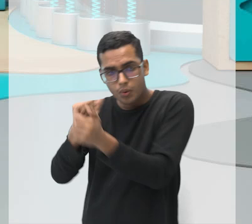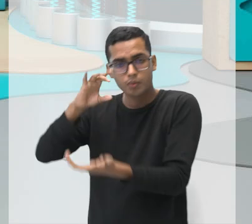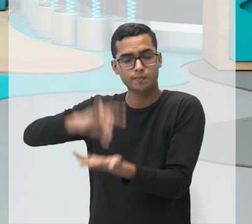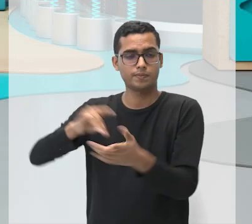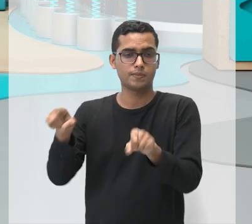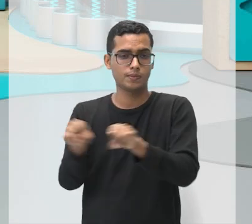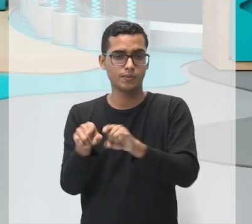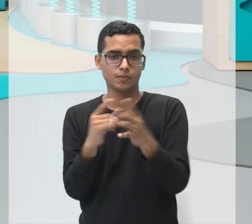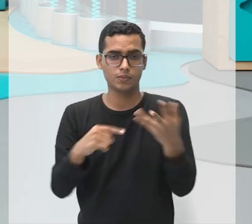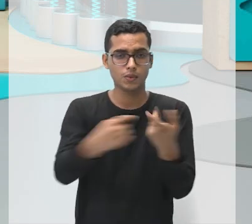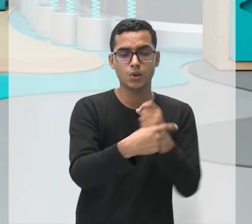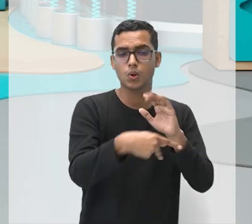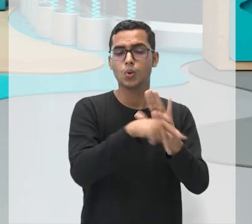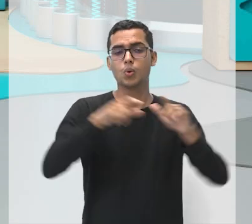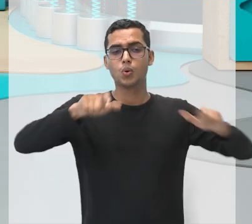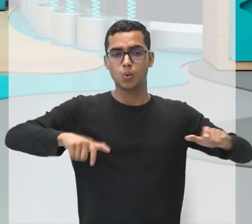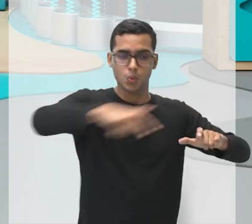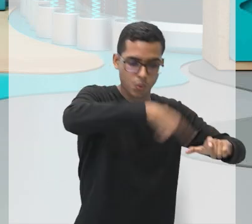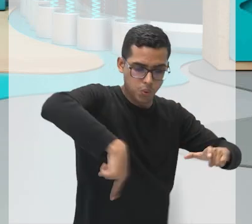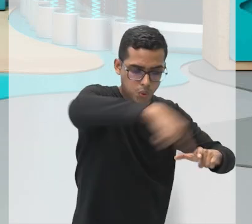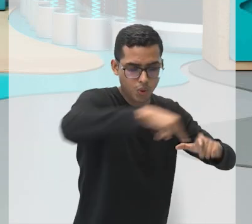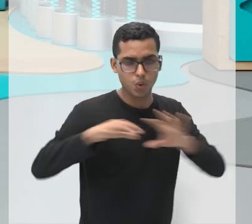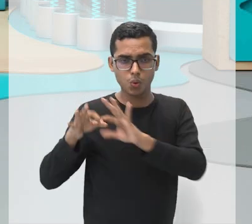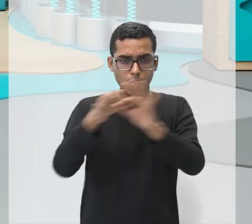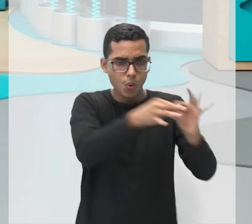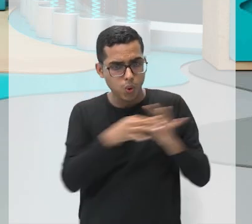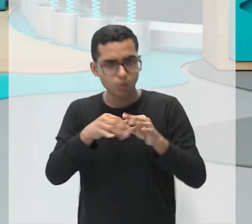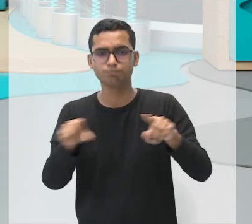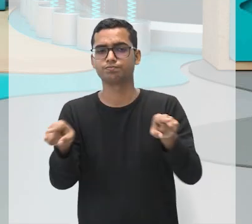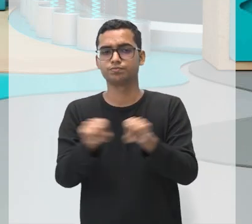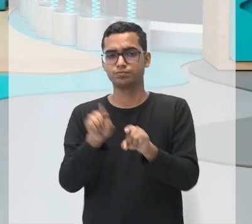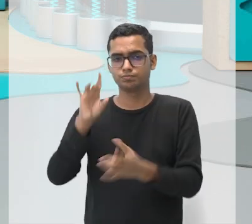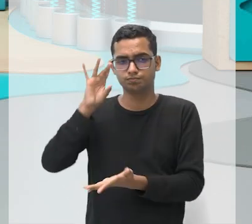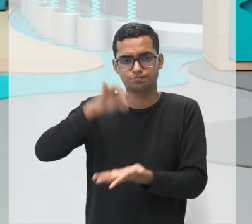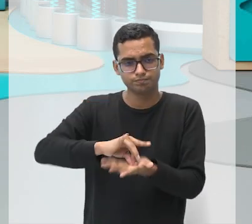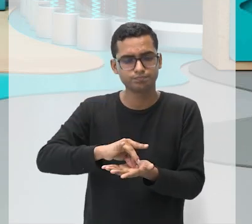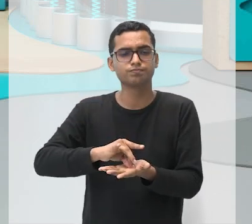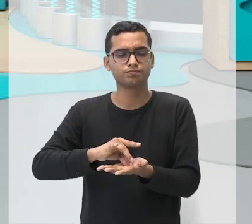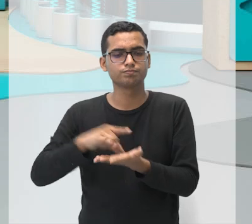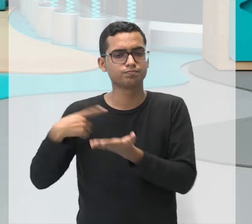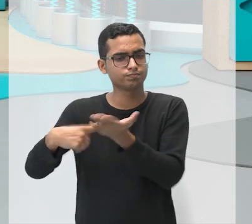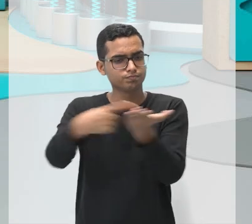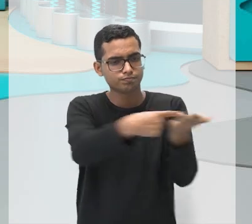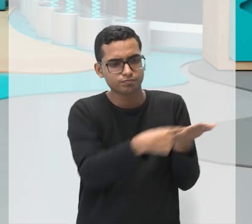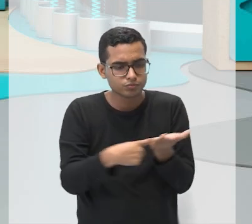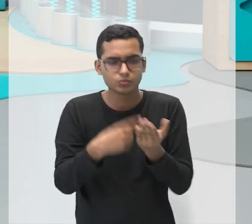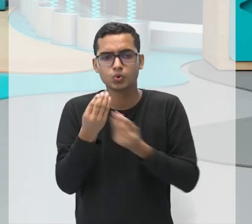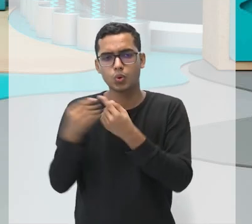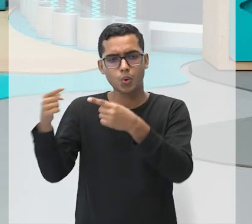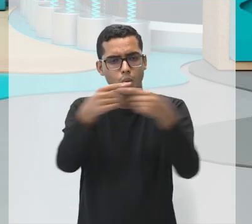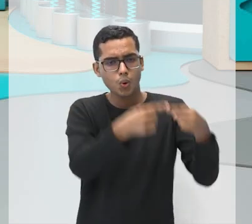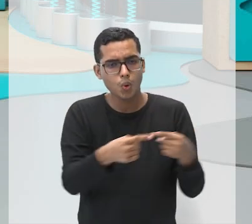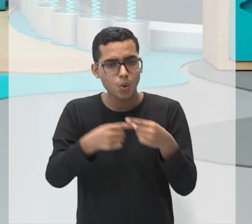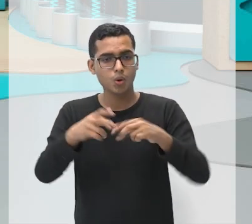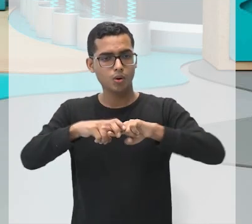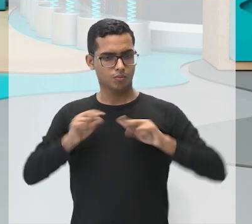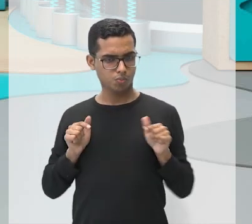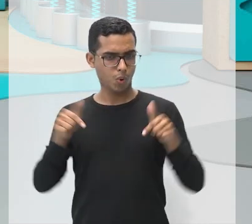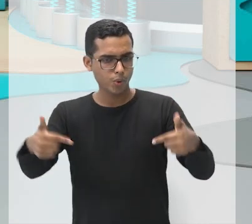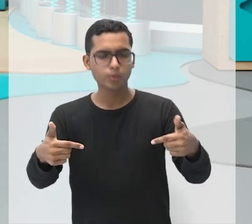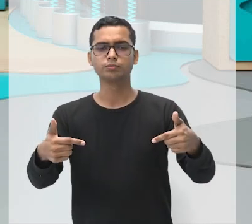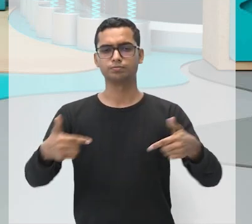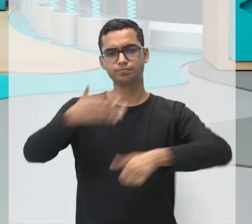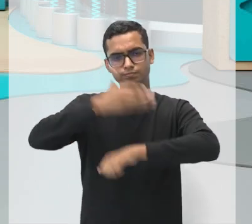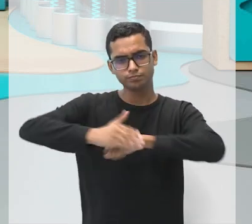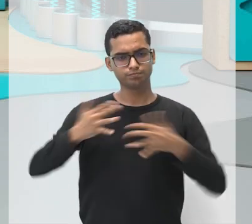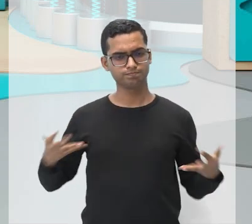as modalidades do atletismo de forma integral e integrada, ok? Por meio da oferta das ações e